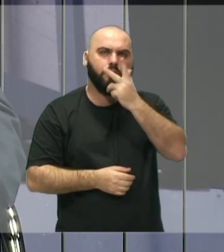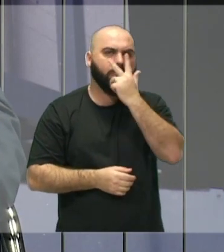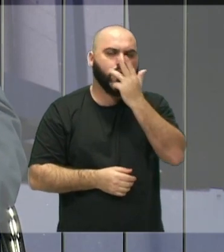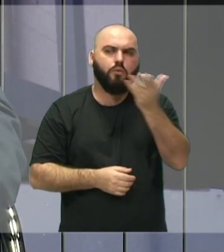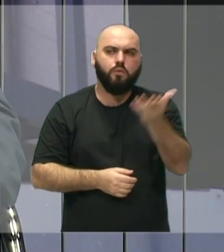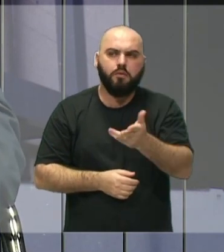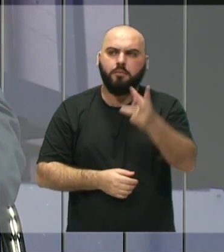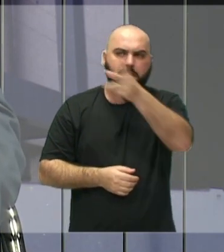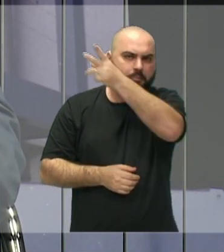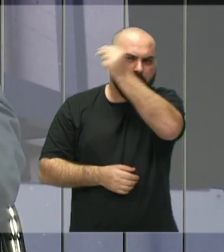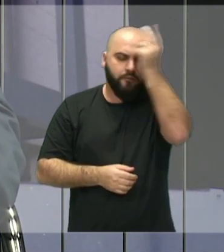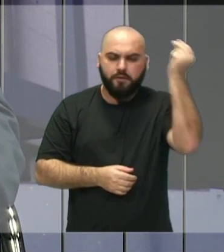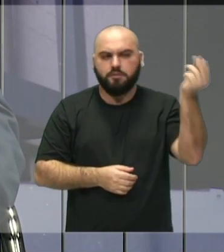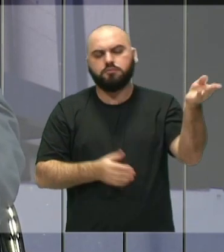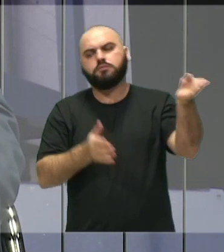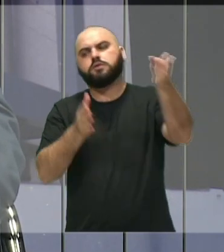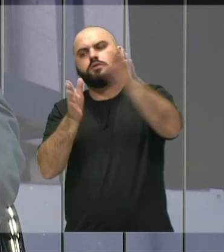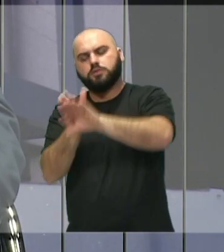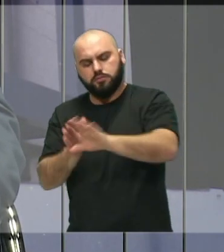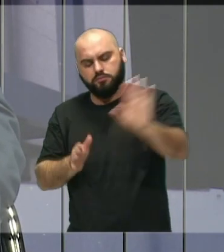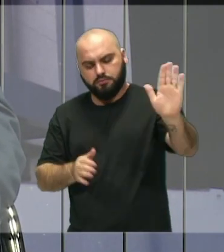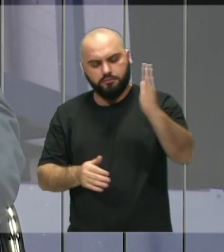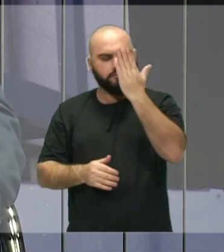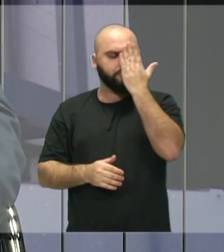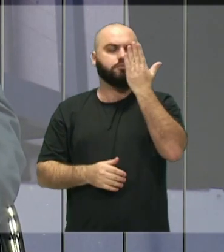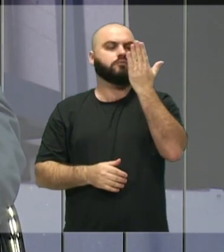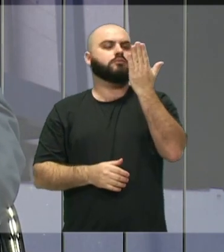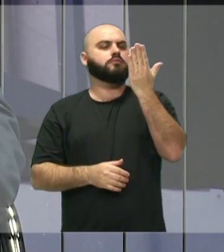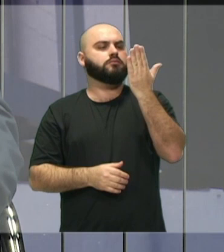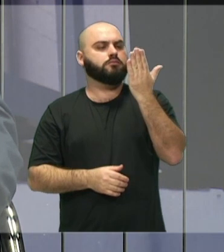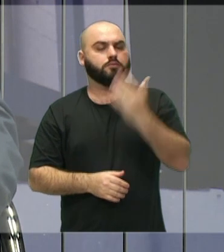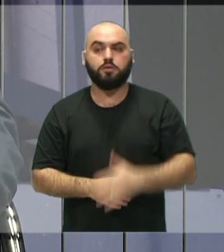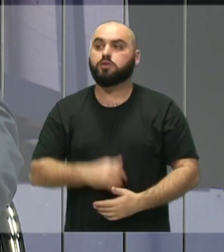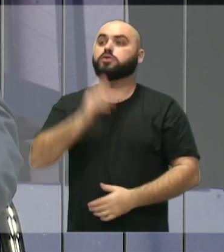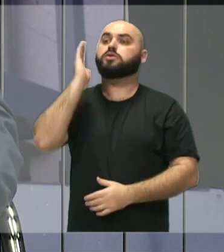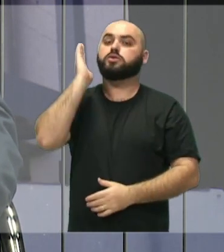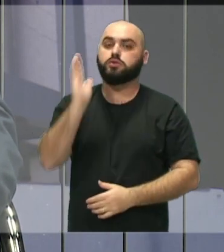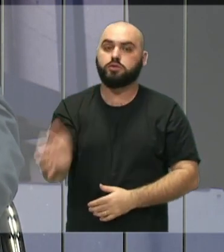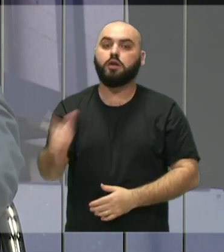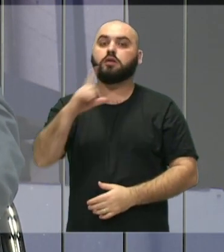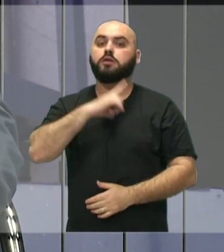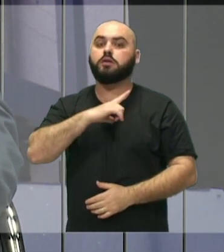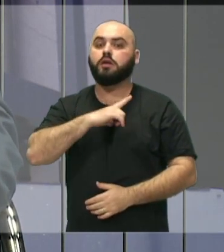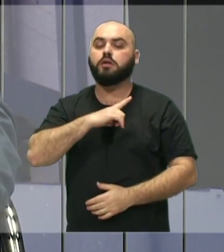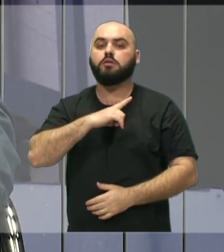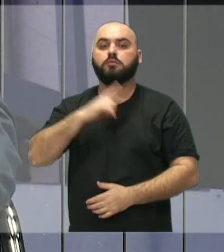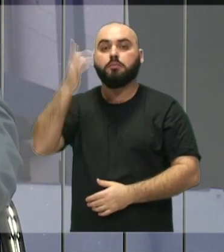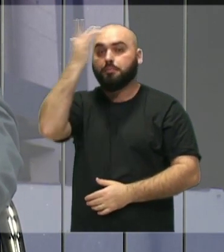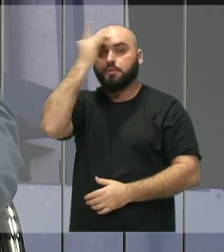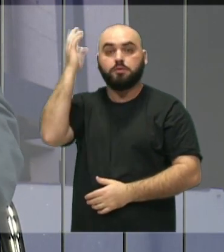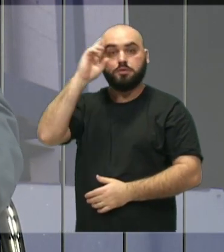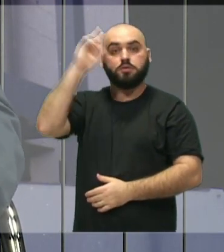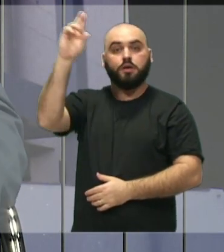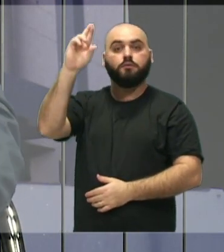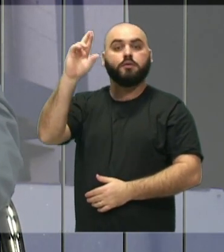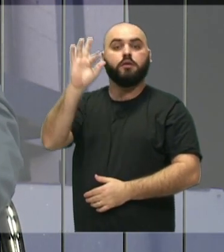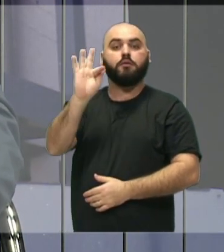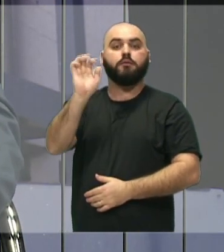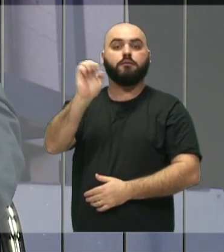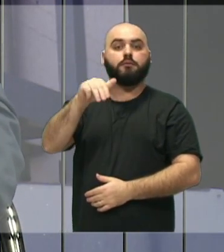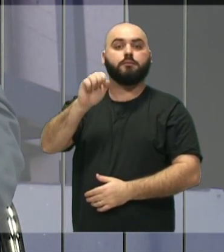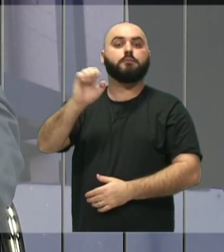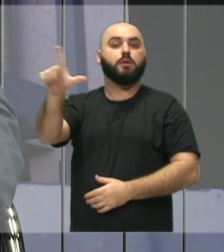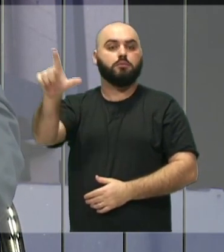minha direção, na ocasião, e falou, já tenho meu superintendente da Fundação de Esportes. Eu olhei para eles,